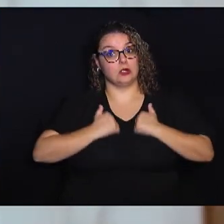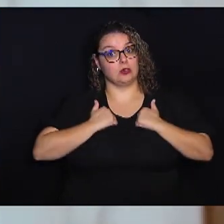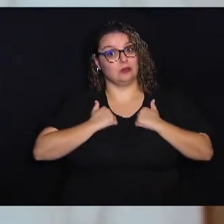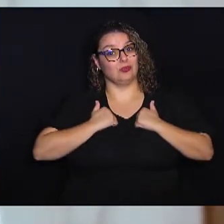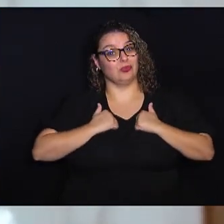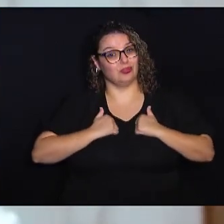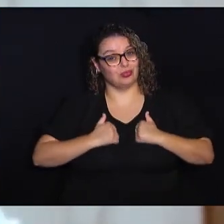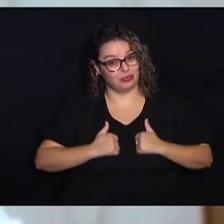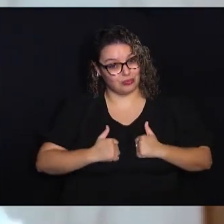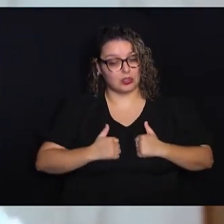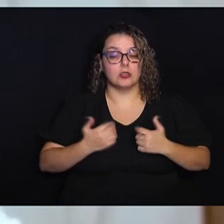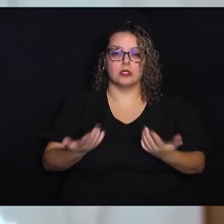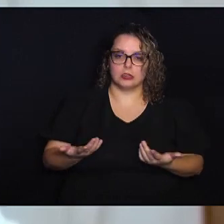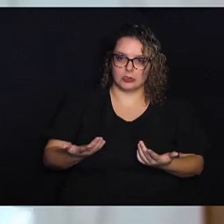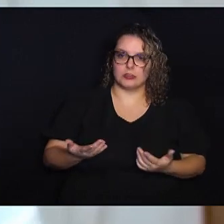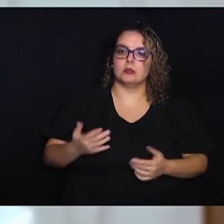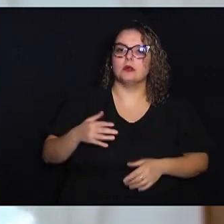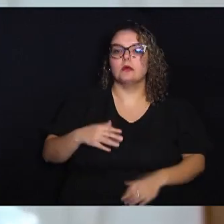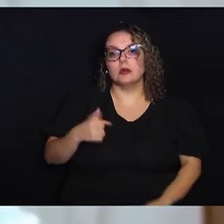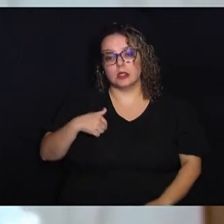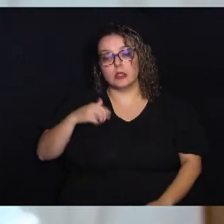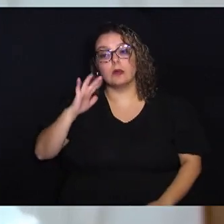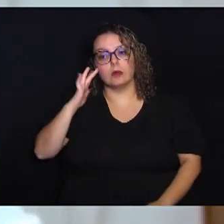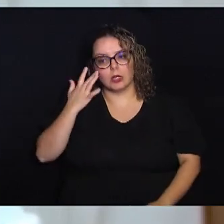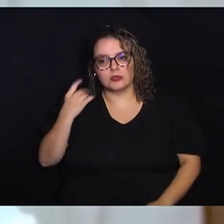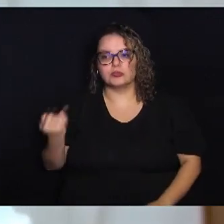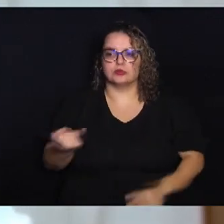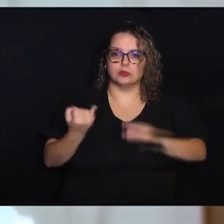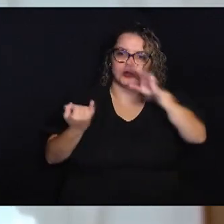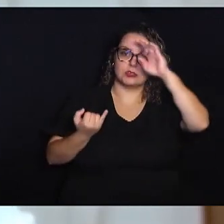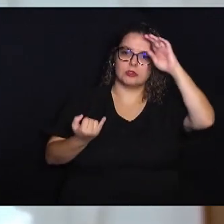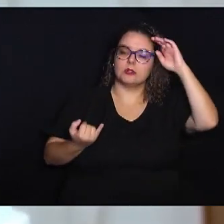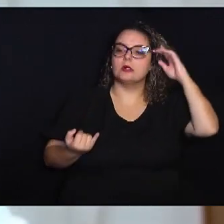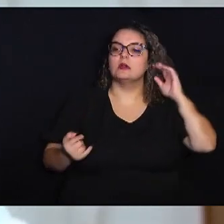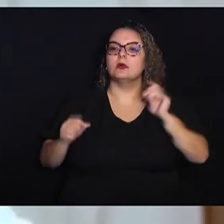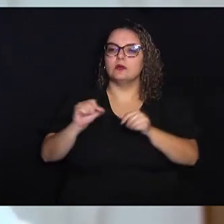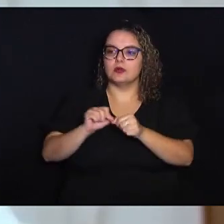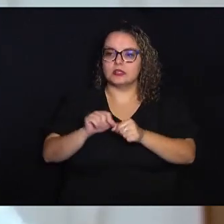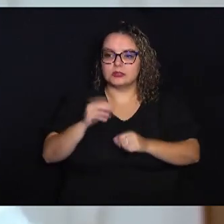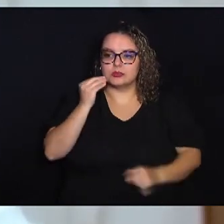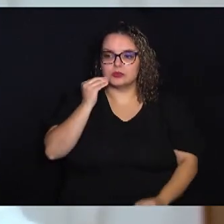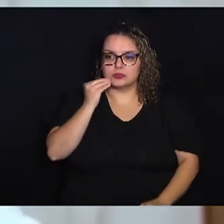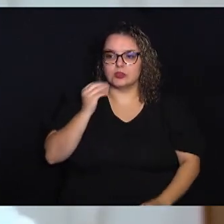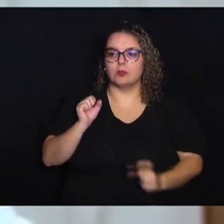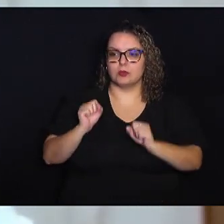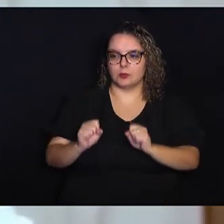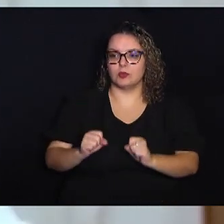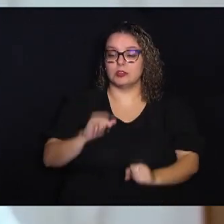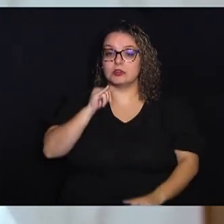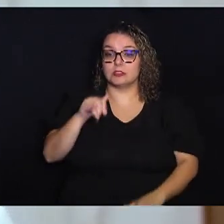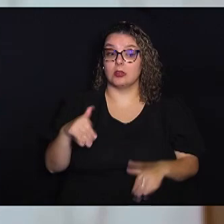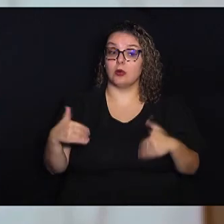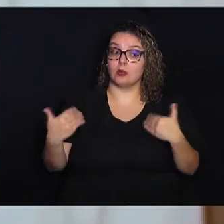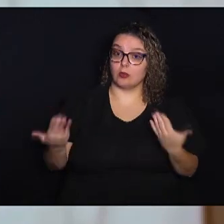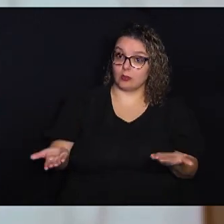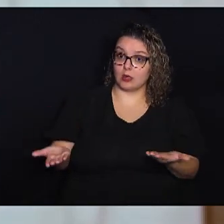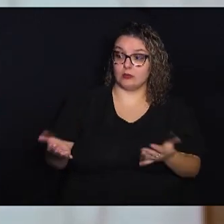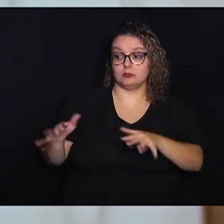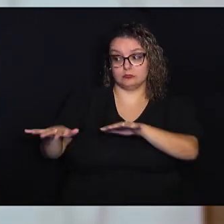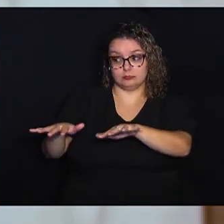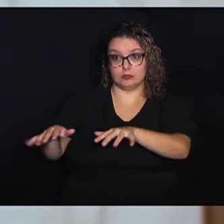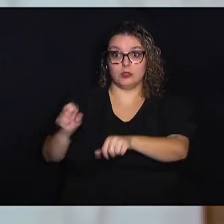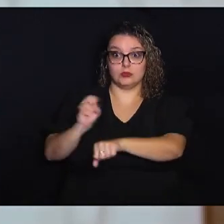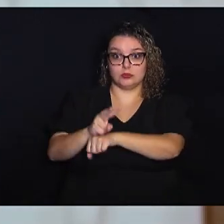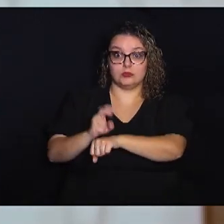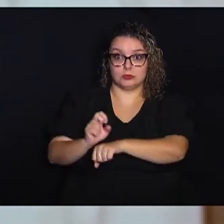alterada. Então, eu considero, né, muito importante a gente fazer esses testes para poder dizer quais que são realmente os vírus que